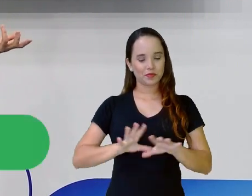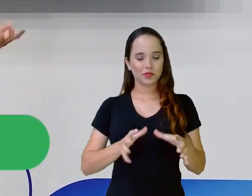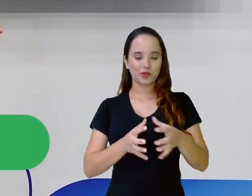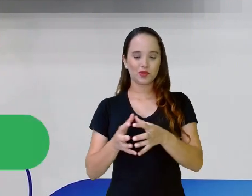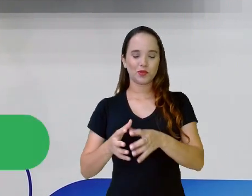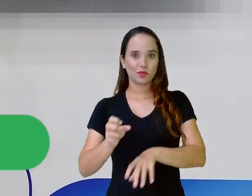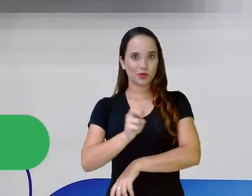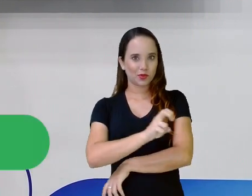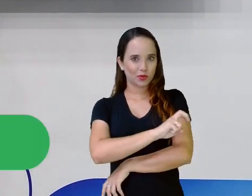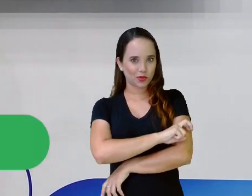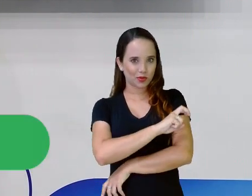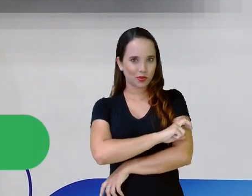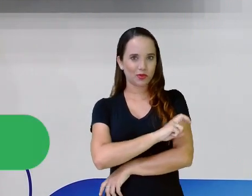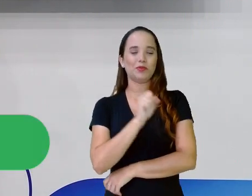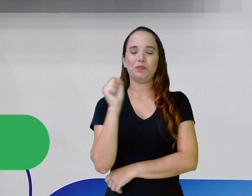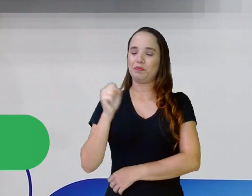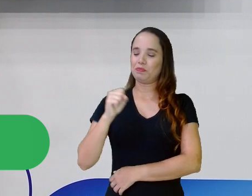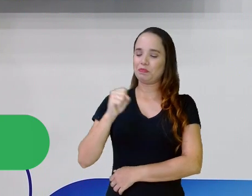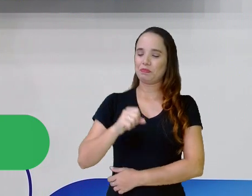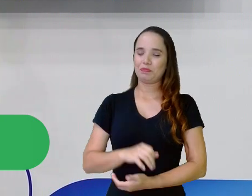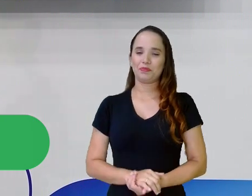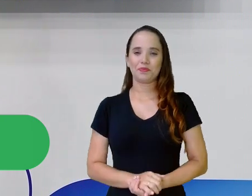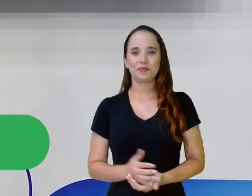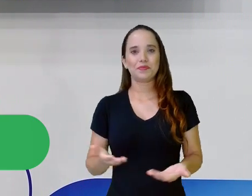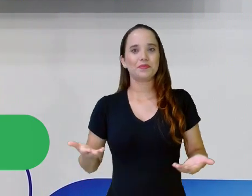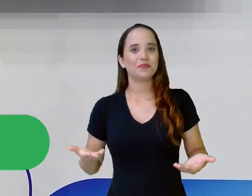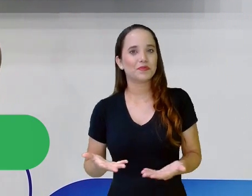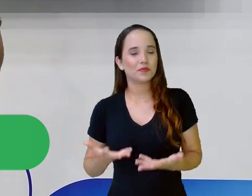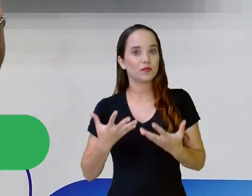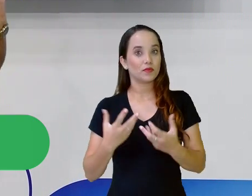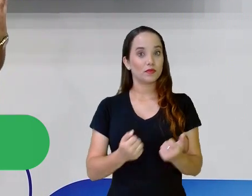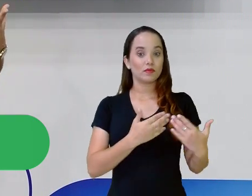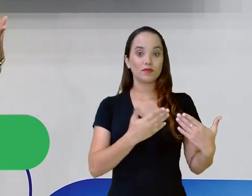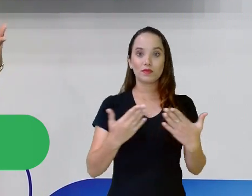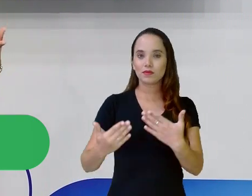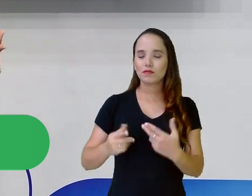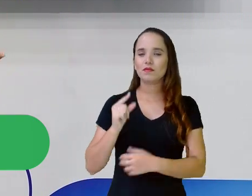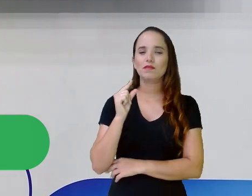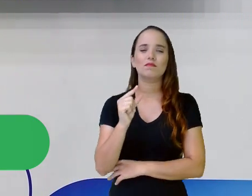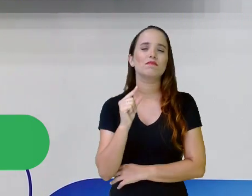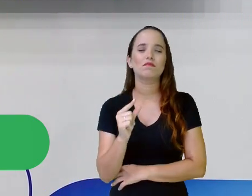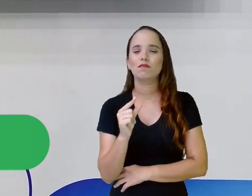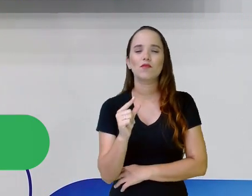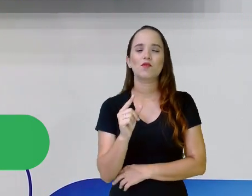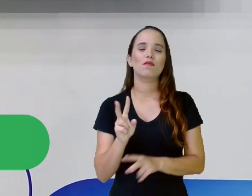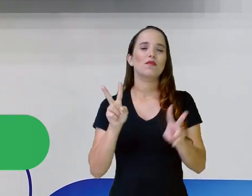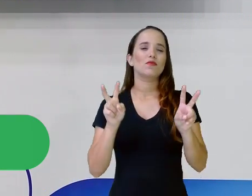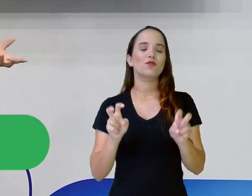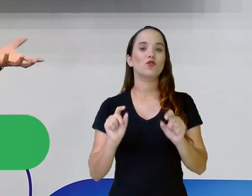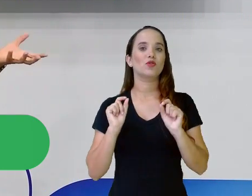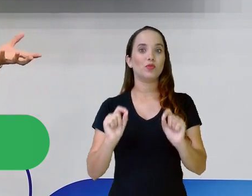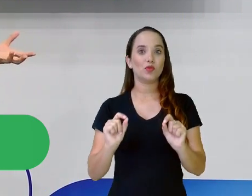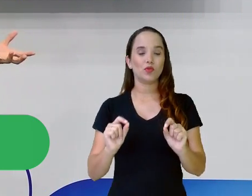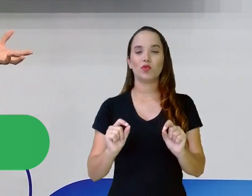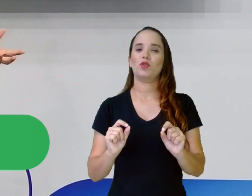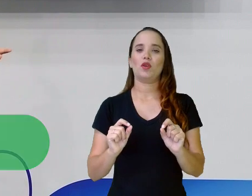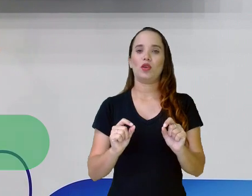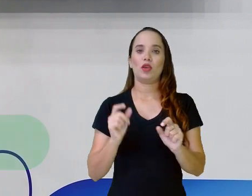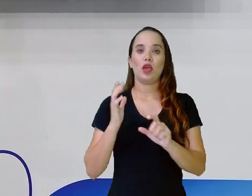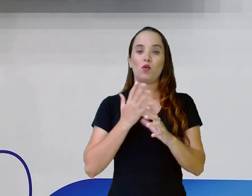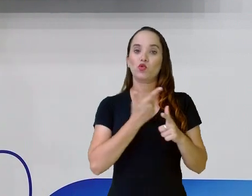quintos anos. Hoje a gente vai conversar um pouco mais sobre as